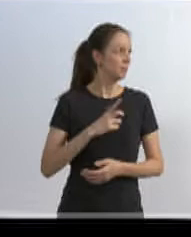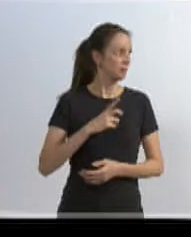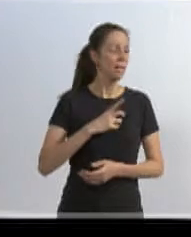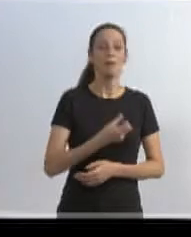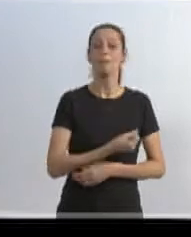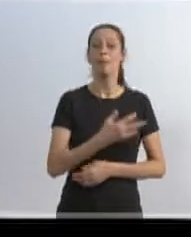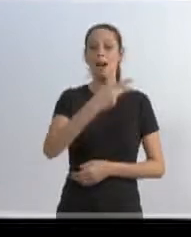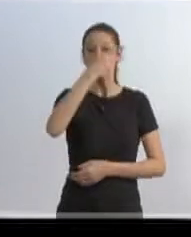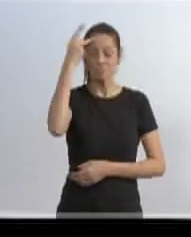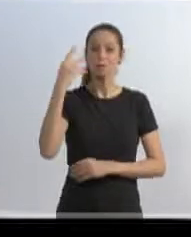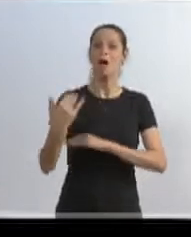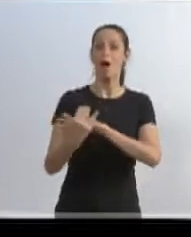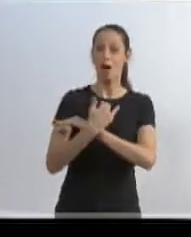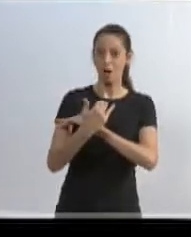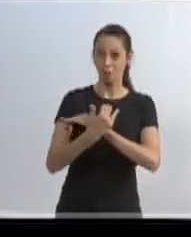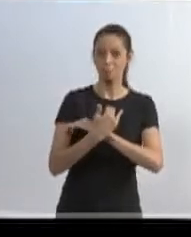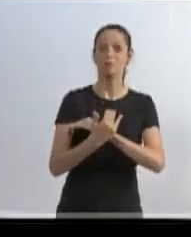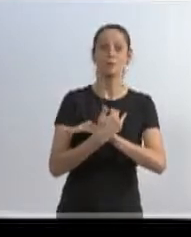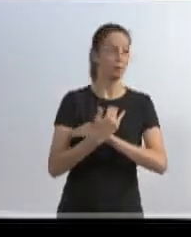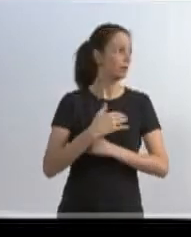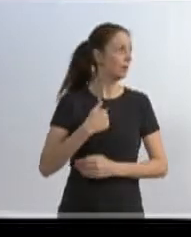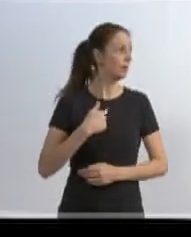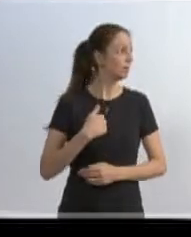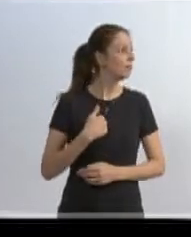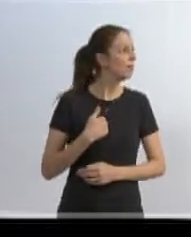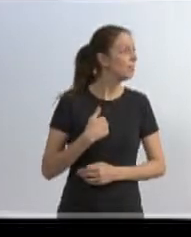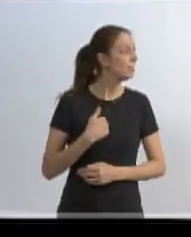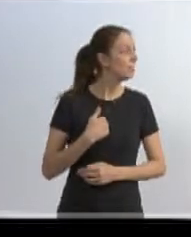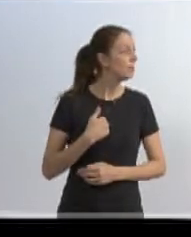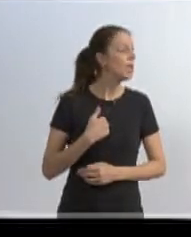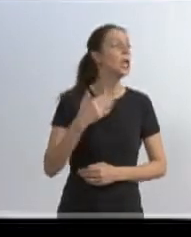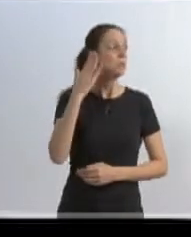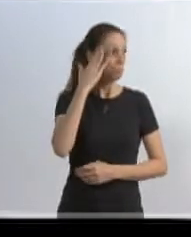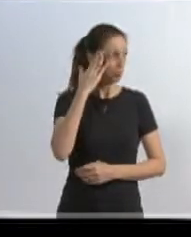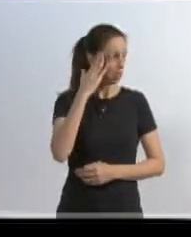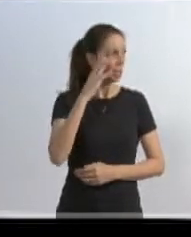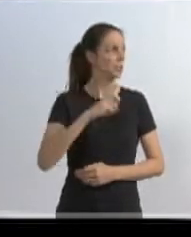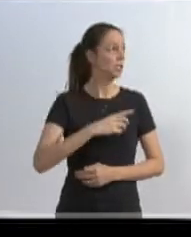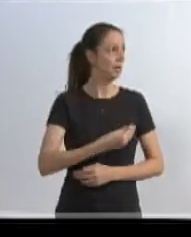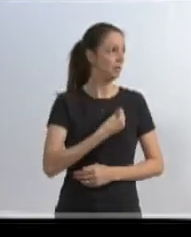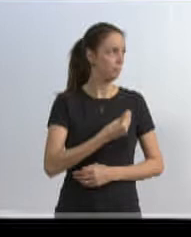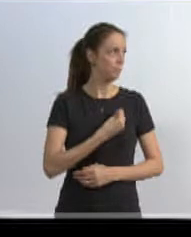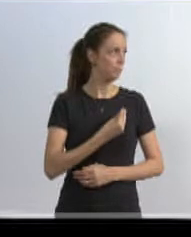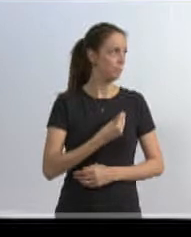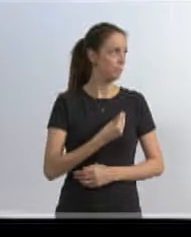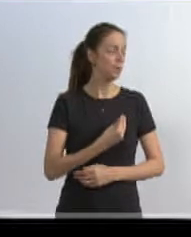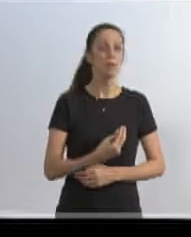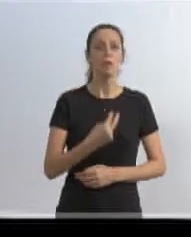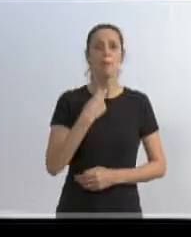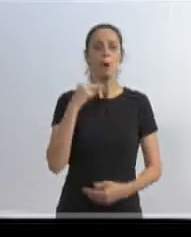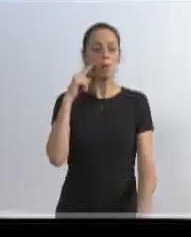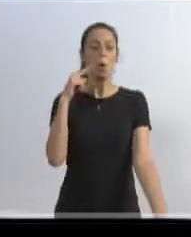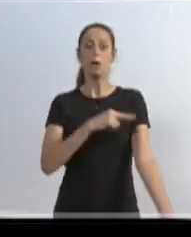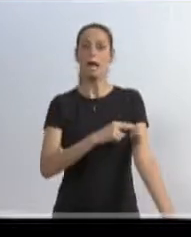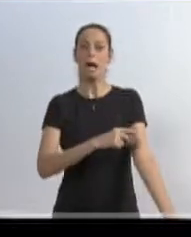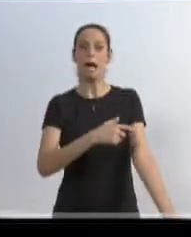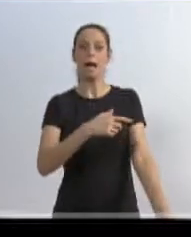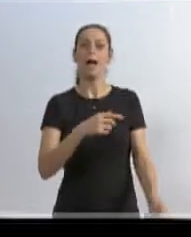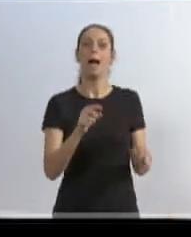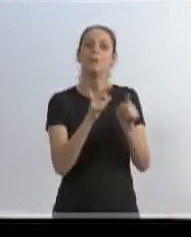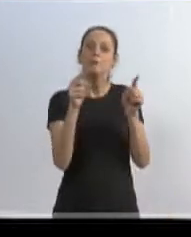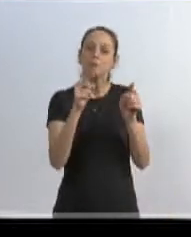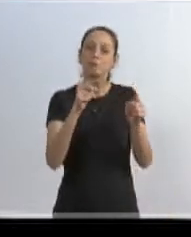que não querem aparecer. Mas eu sei que eles existem. Você não pode olhar pra agulha, porque senão se você olhar,